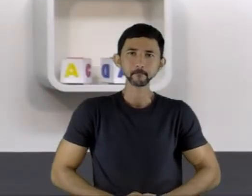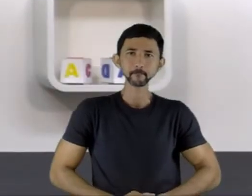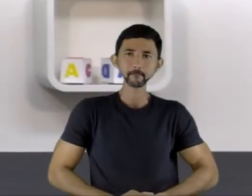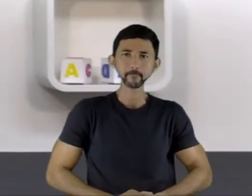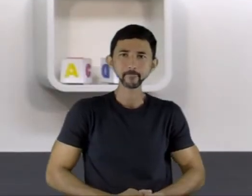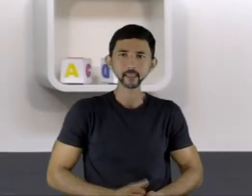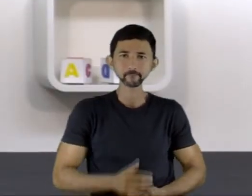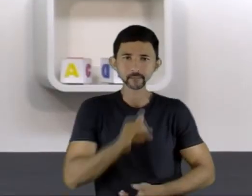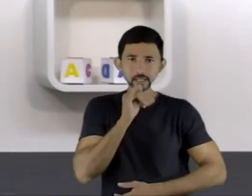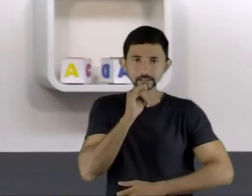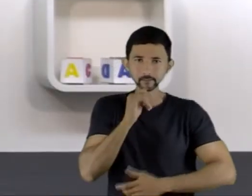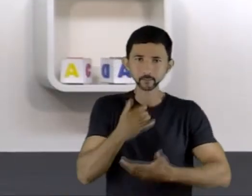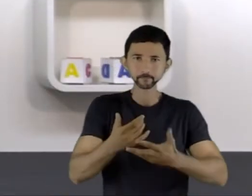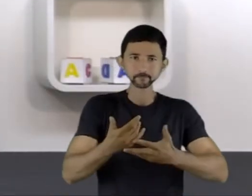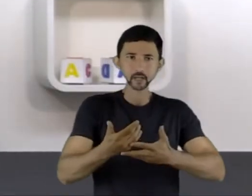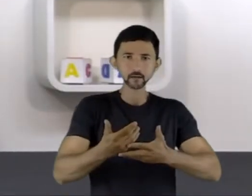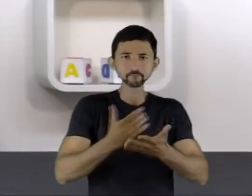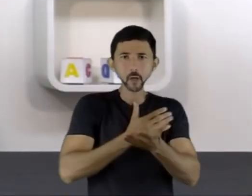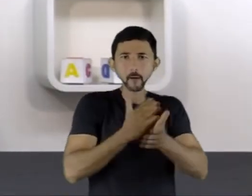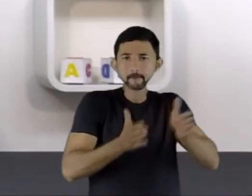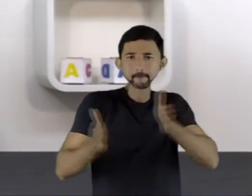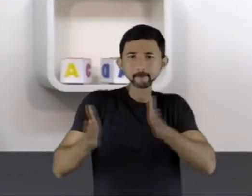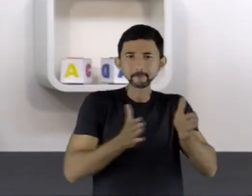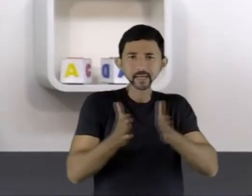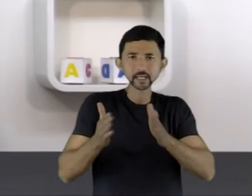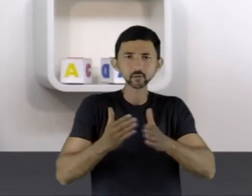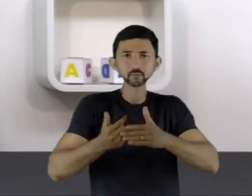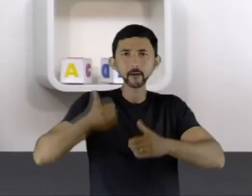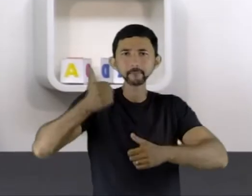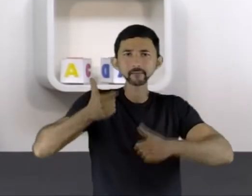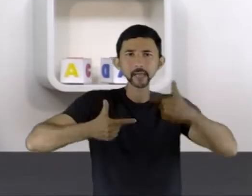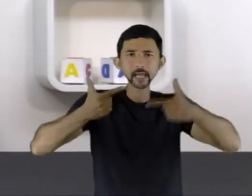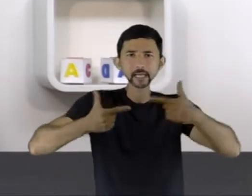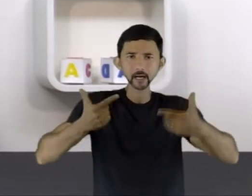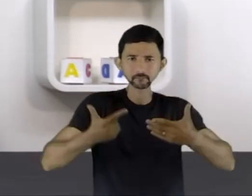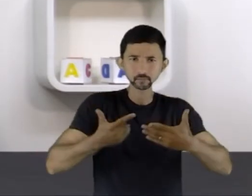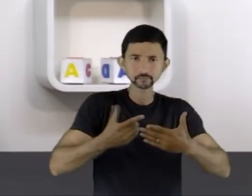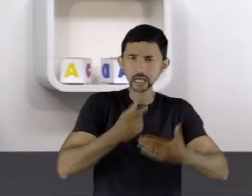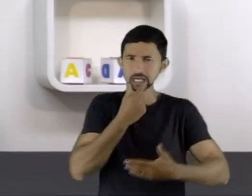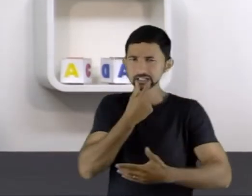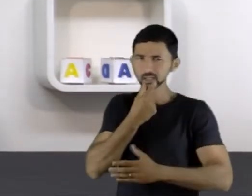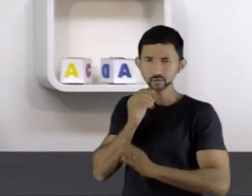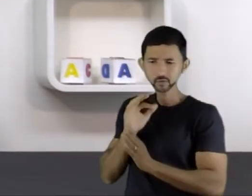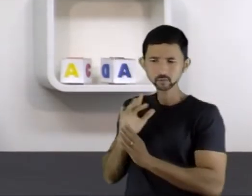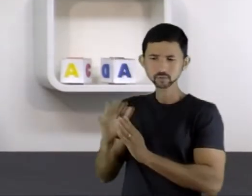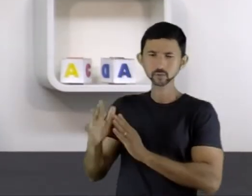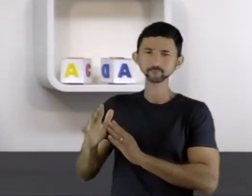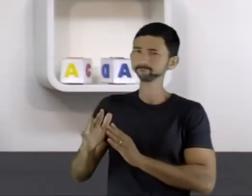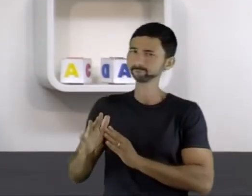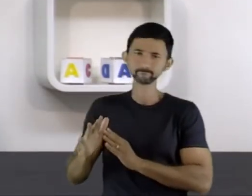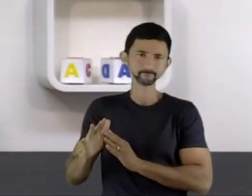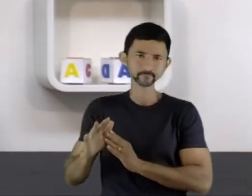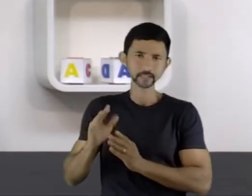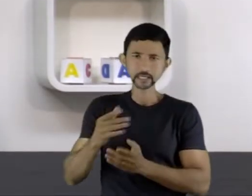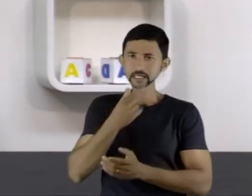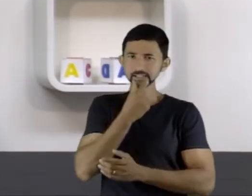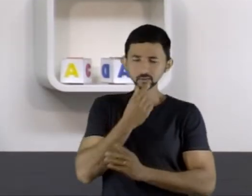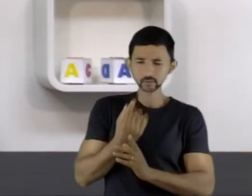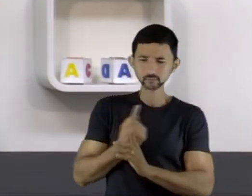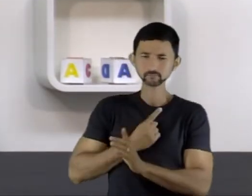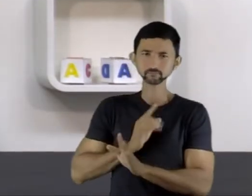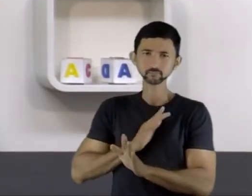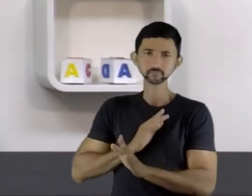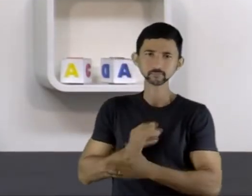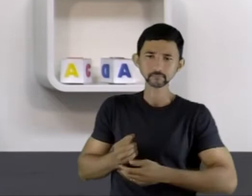a Primeira Guerra Mundial, os Estados Unidos, logo no início, não se envolveu na guerra. Tá? Eles não se envolveram, eles